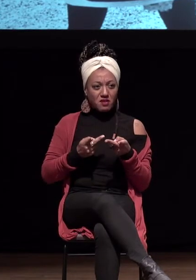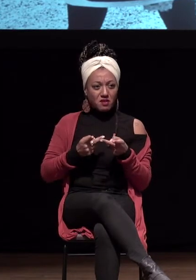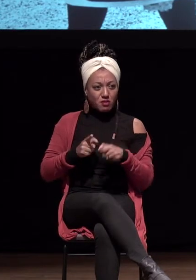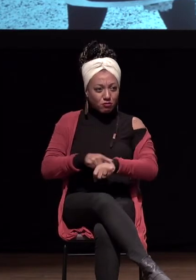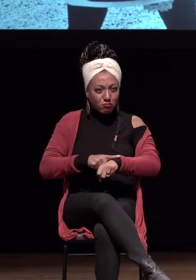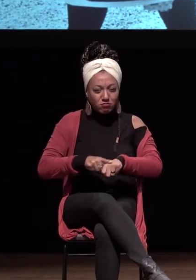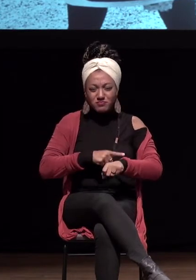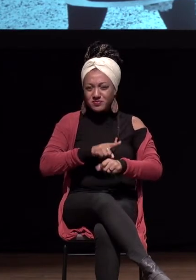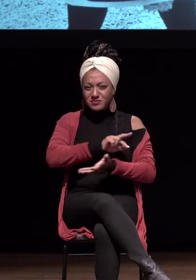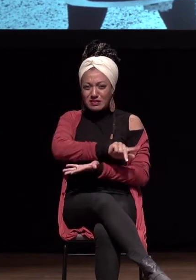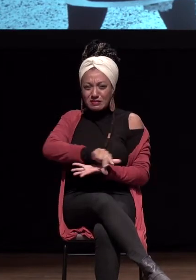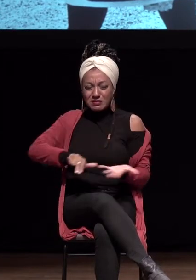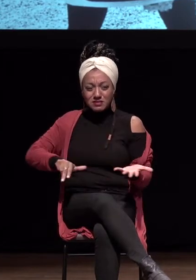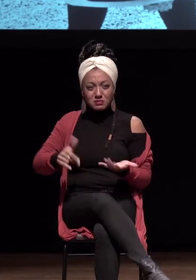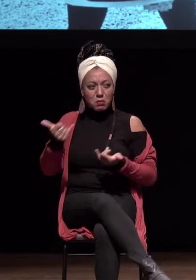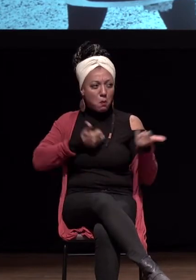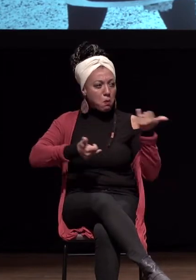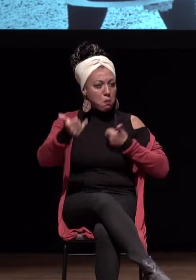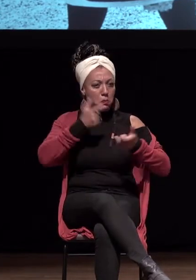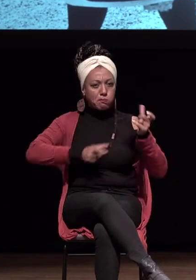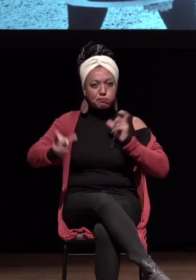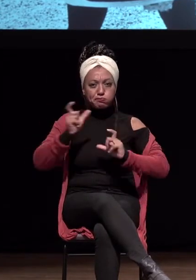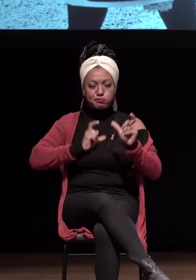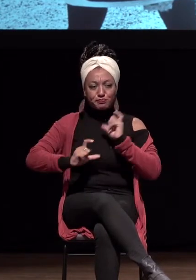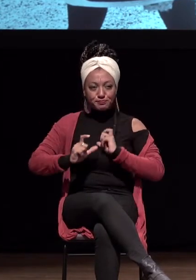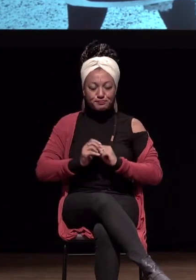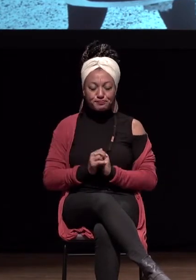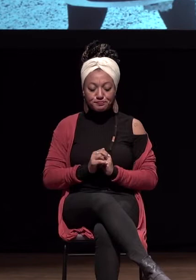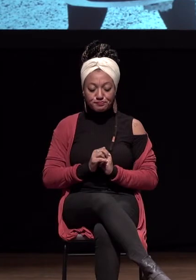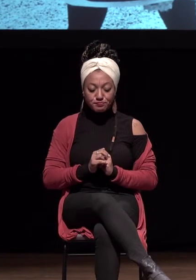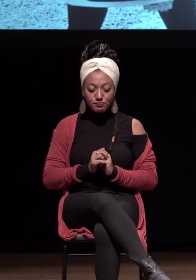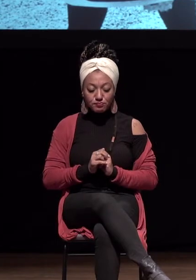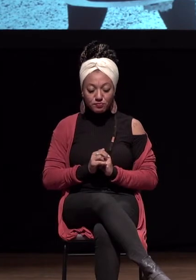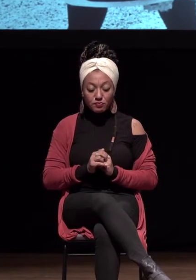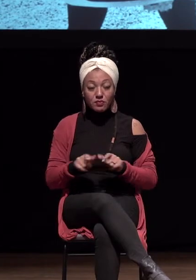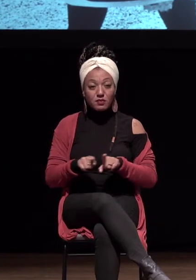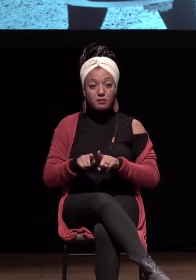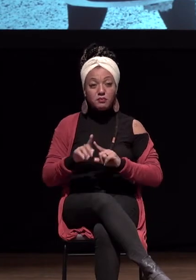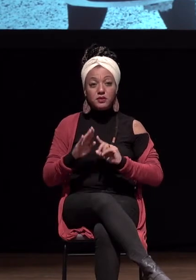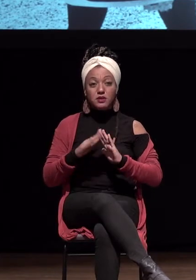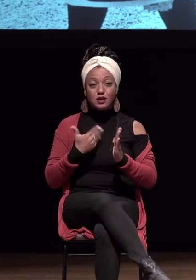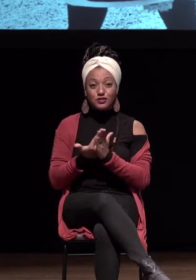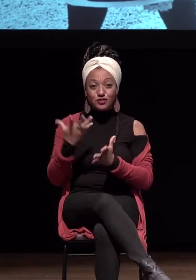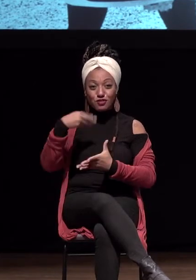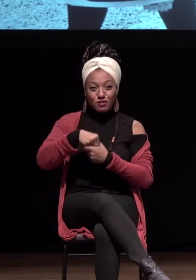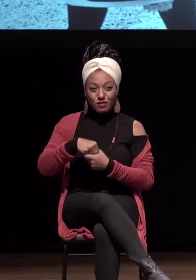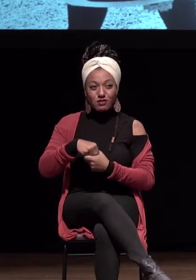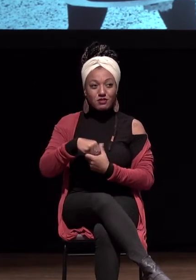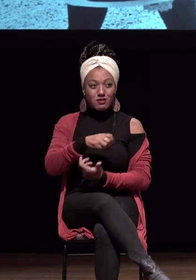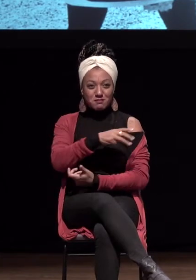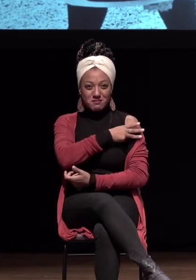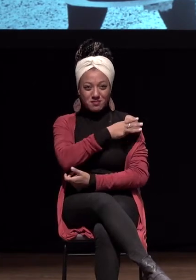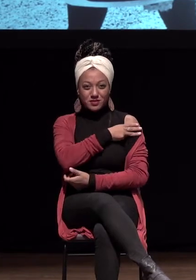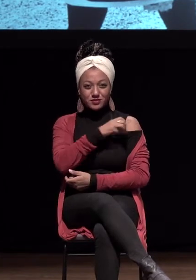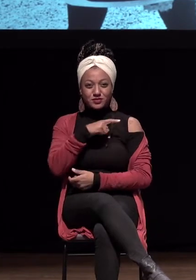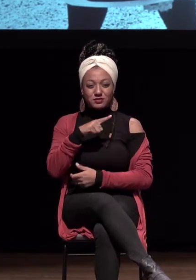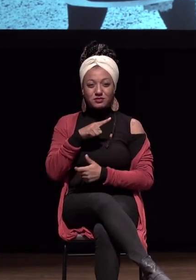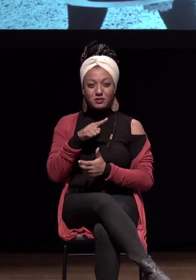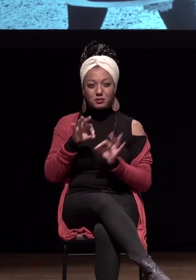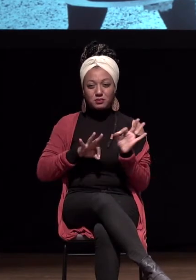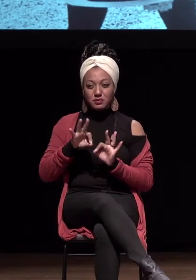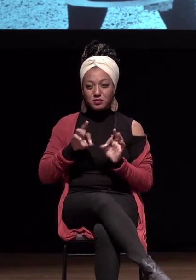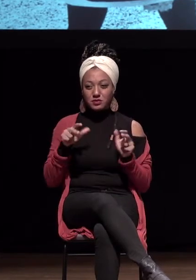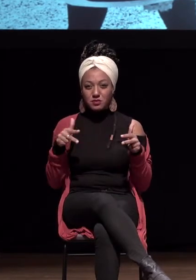tudo isso. E eu também estou com um projeto hip-hop na escola, com ensino médio, onde eu chamei a Cris para